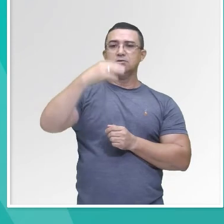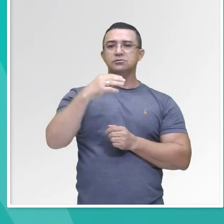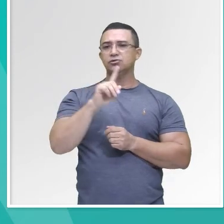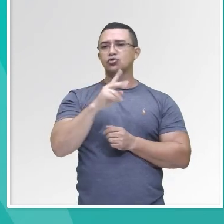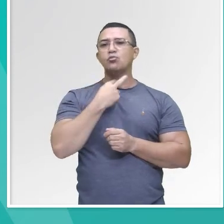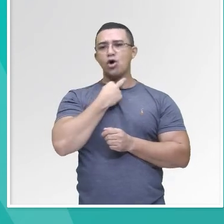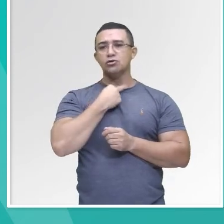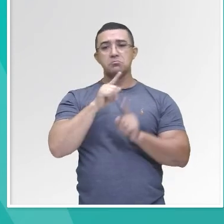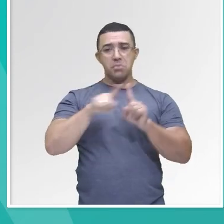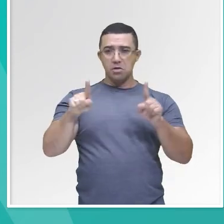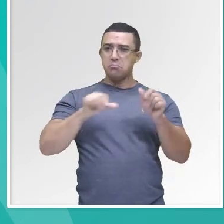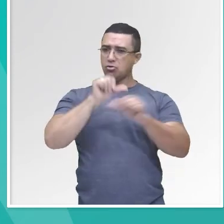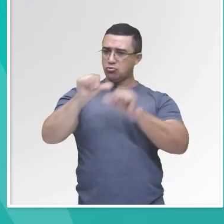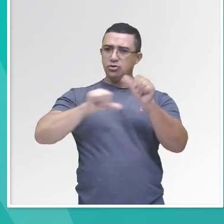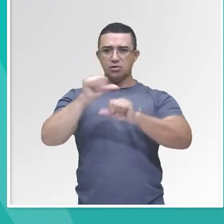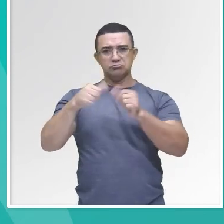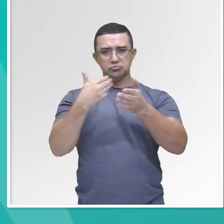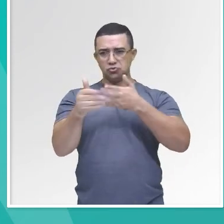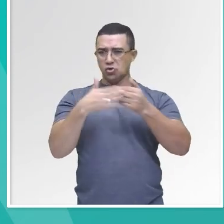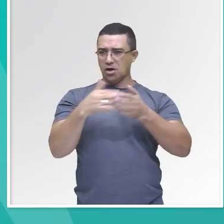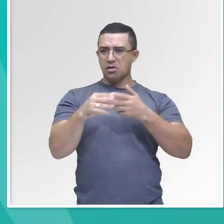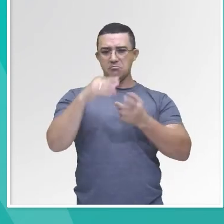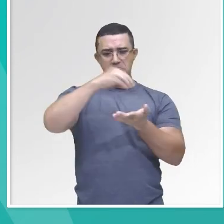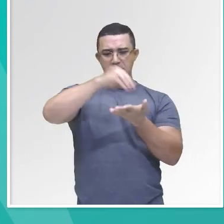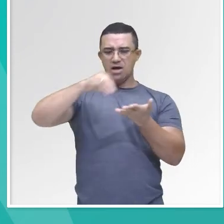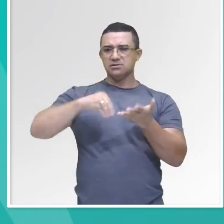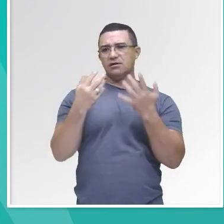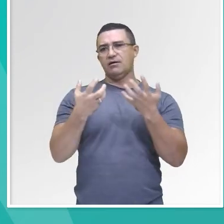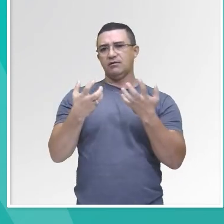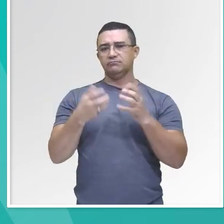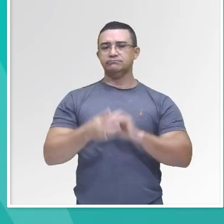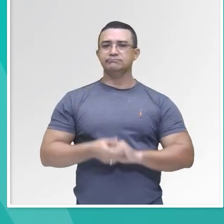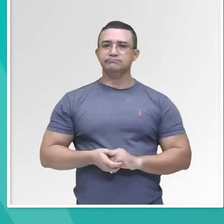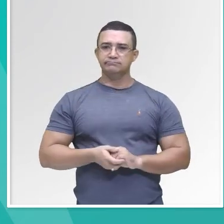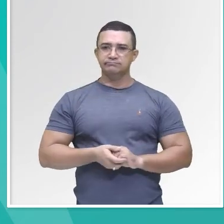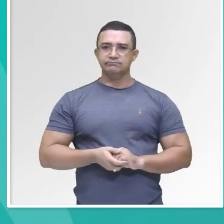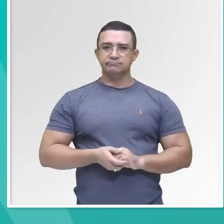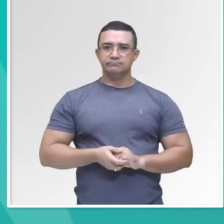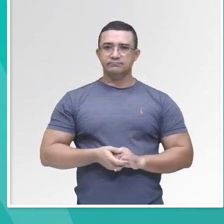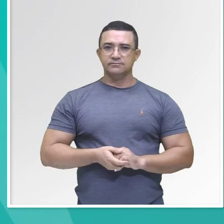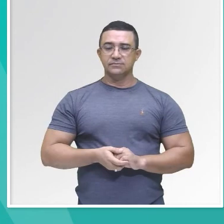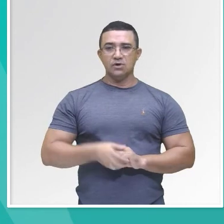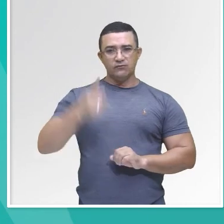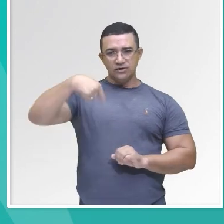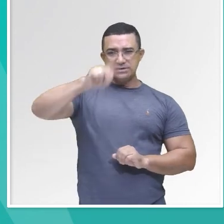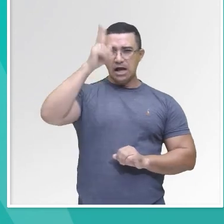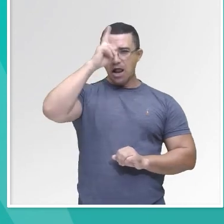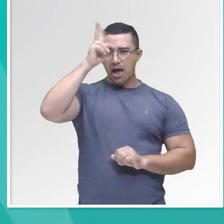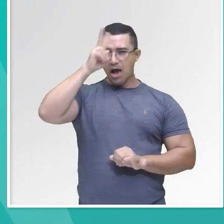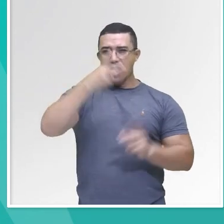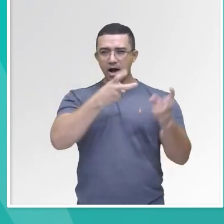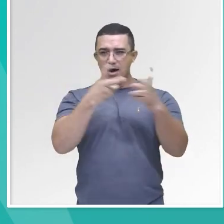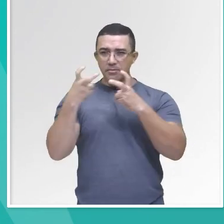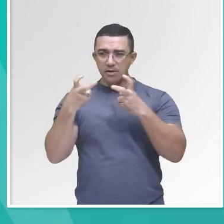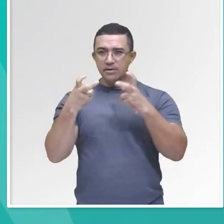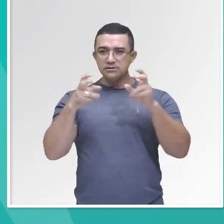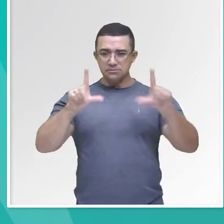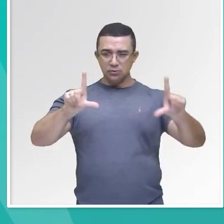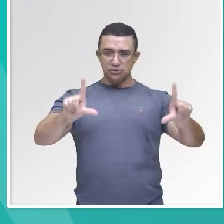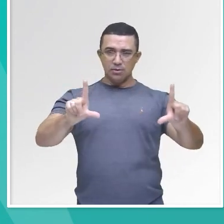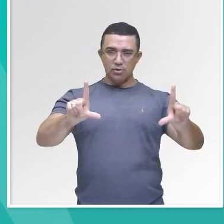do jogo de xadrez. Então, mais uma vez, vamos relembrar, observem aí o nosso